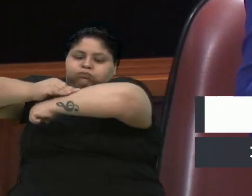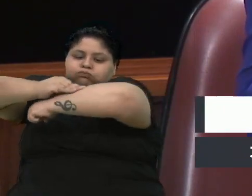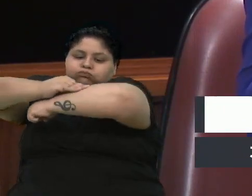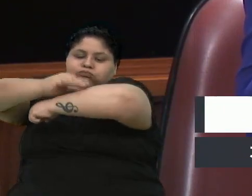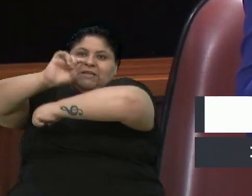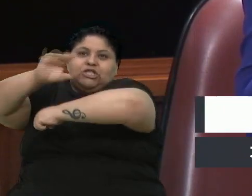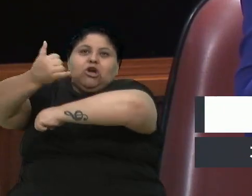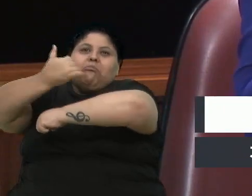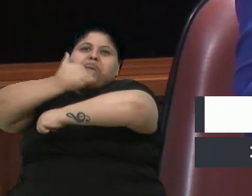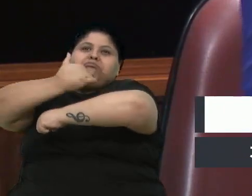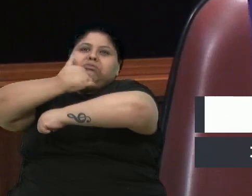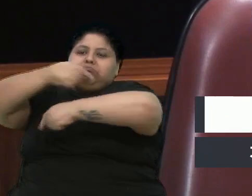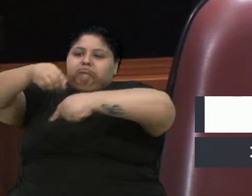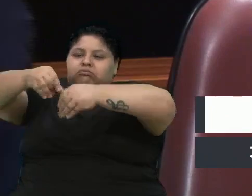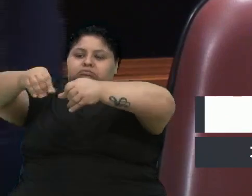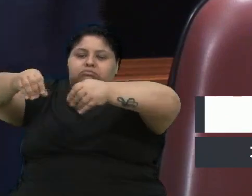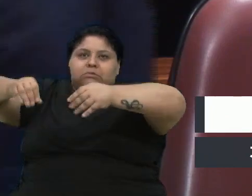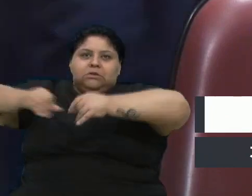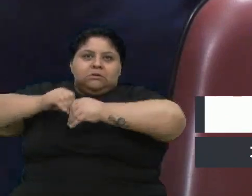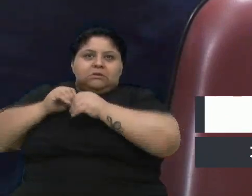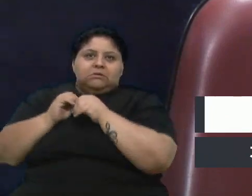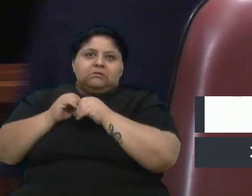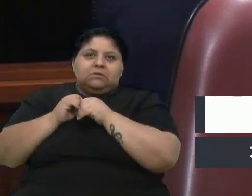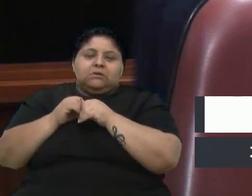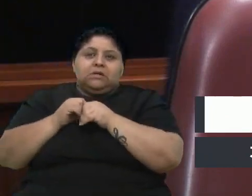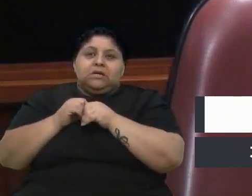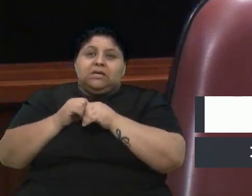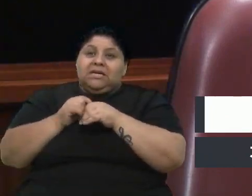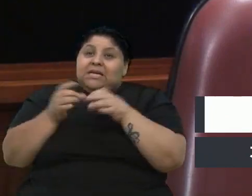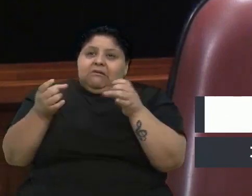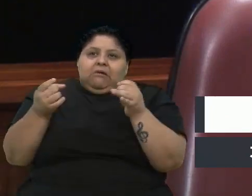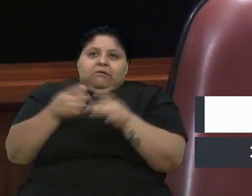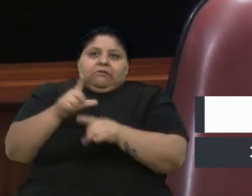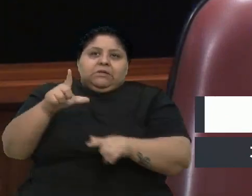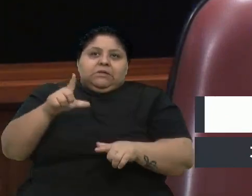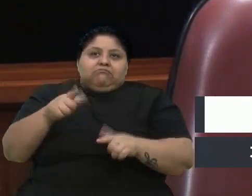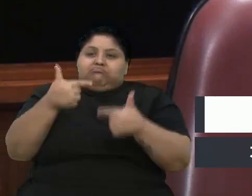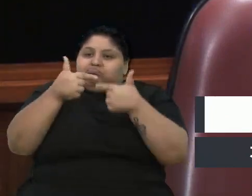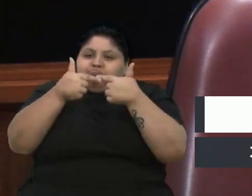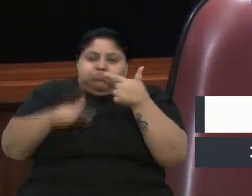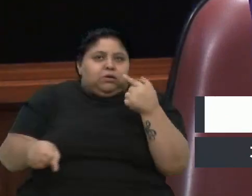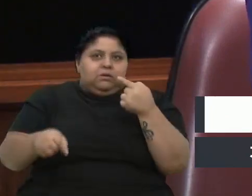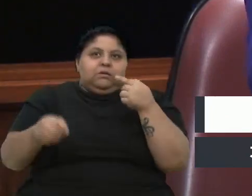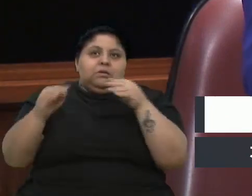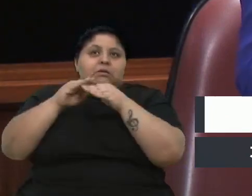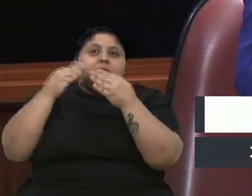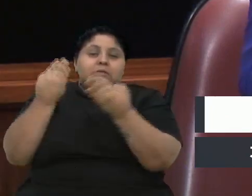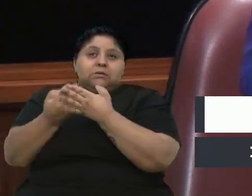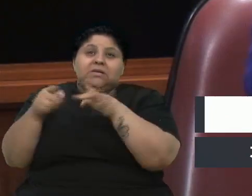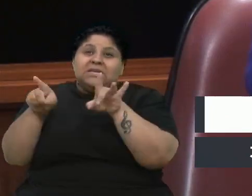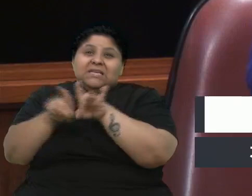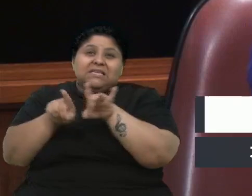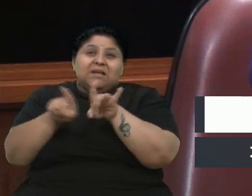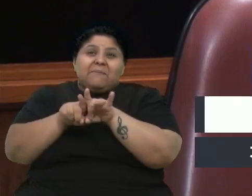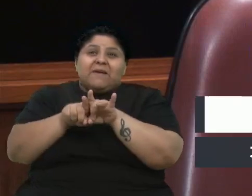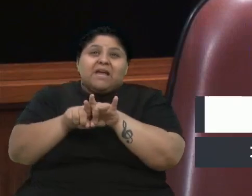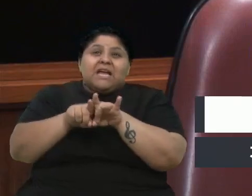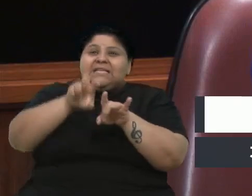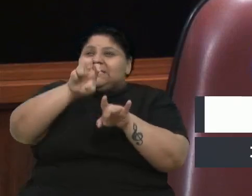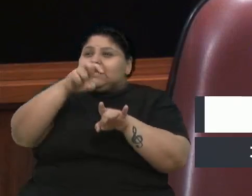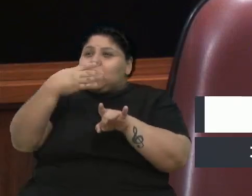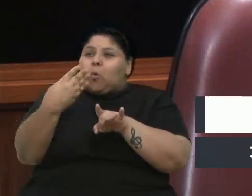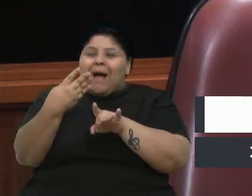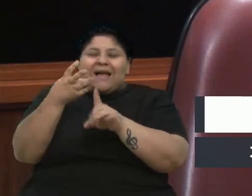cascalho. É assim, é completamente inadequada aquela escola, e no mínimo há 5 anos, 4 anos